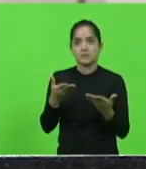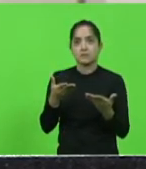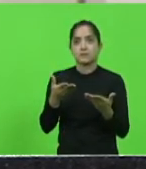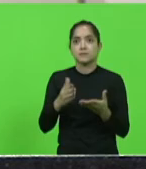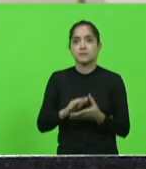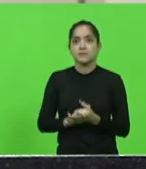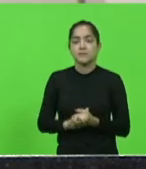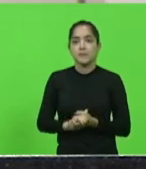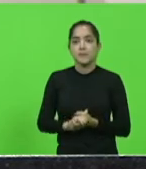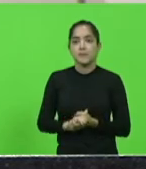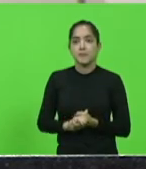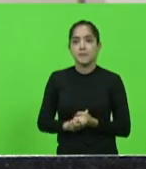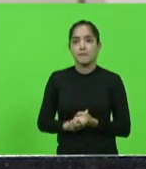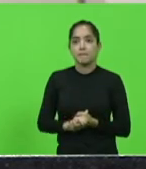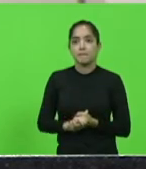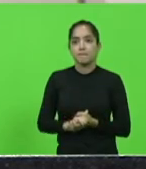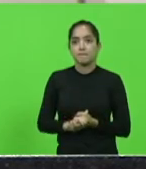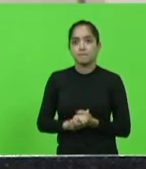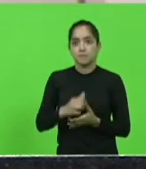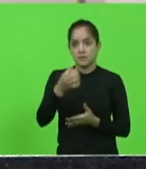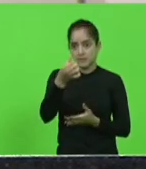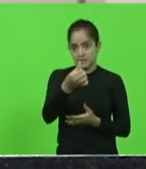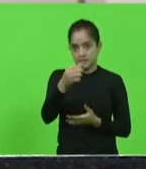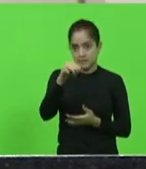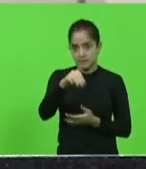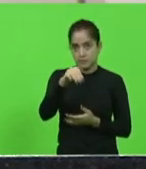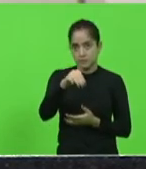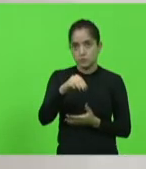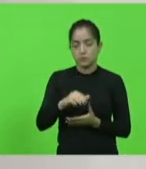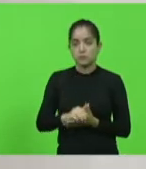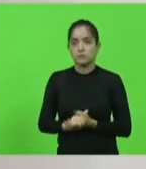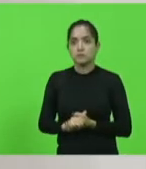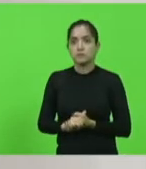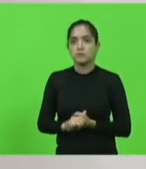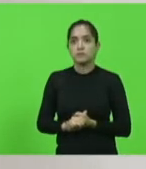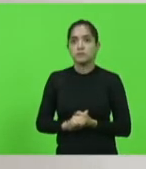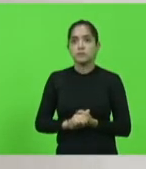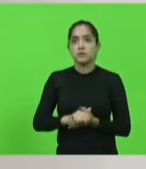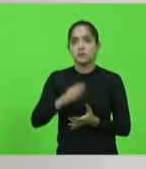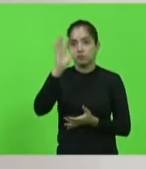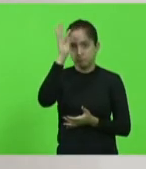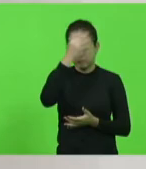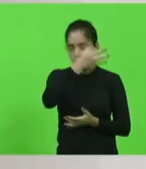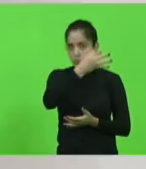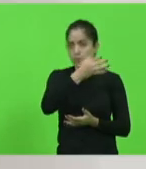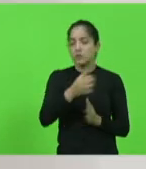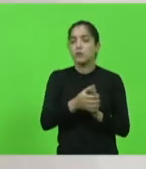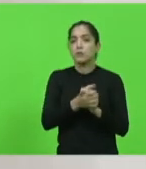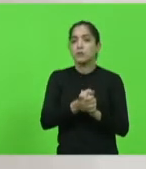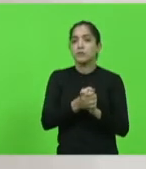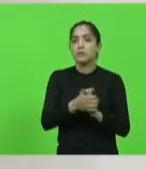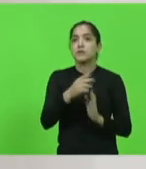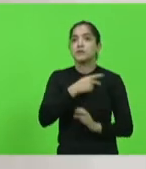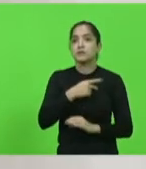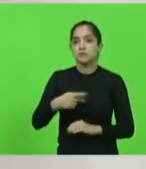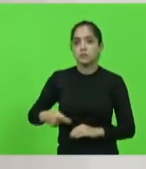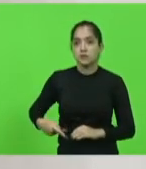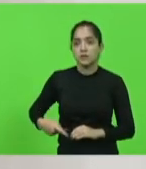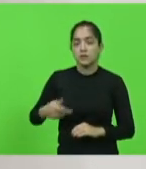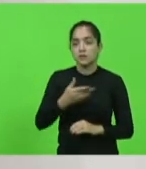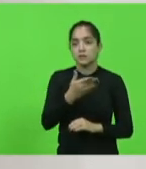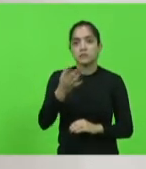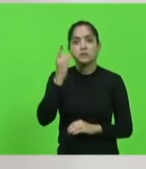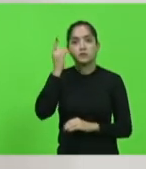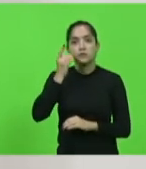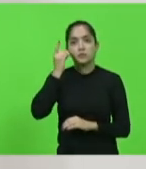propriedade. Presidente, terá 6 minutos, Vossa Excelência. Muito obrigado, deputado Berlanda. Quero cumprimentar aqui todos os deputados e